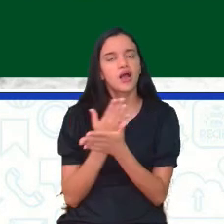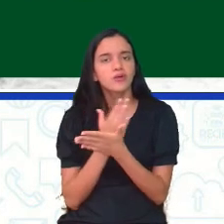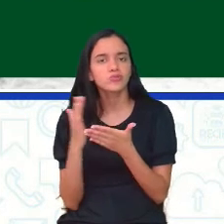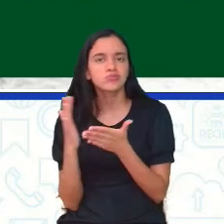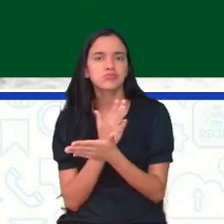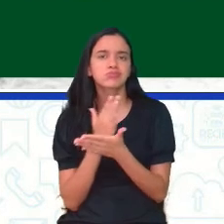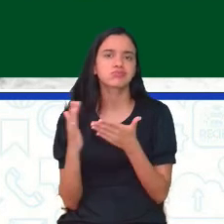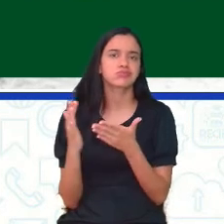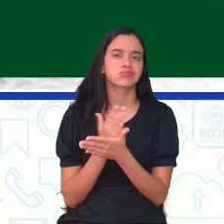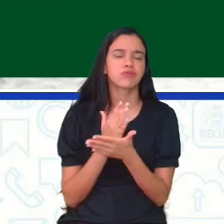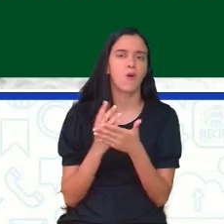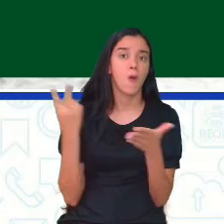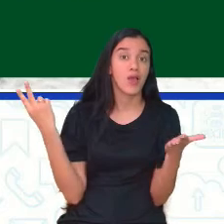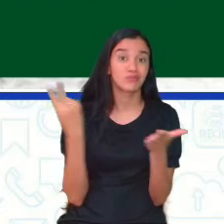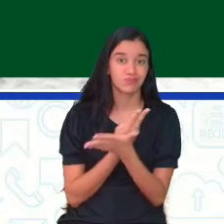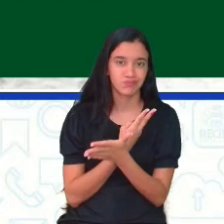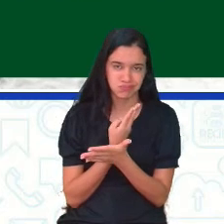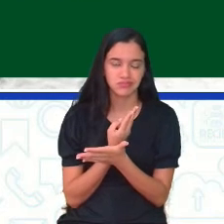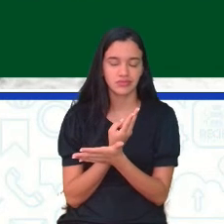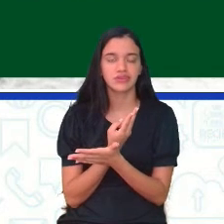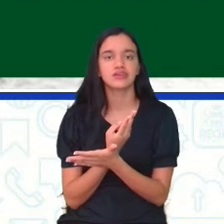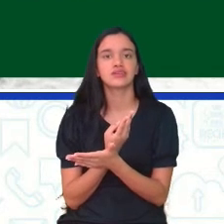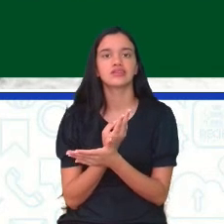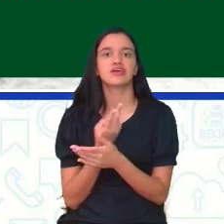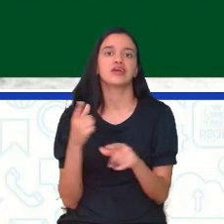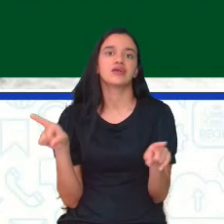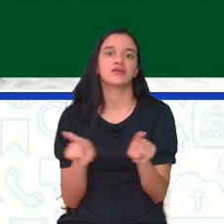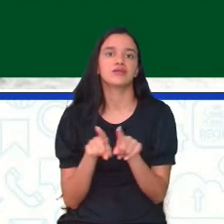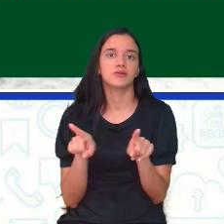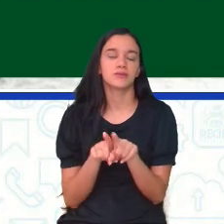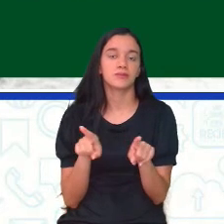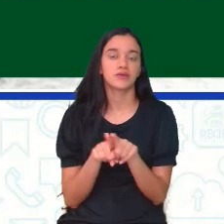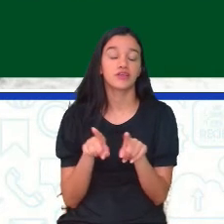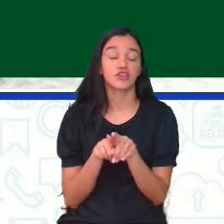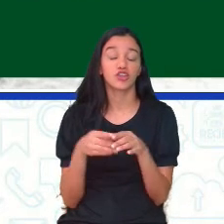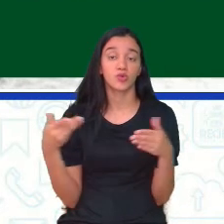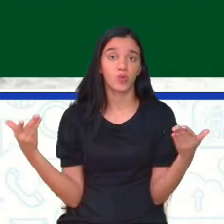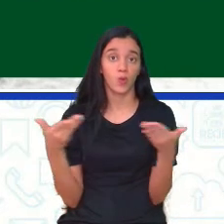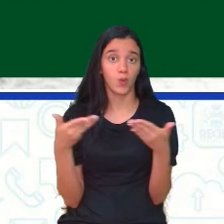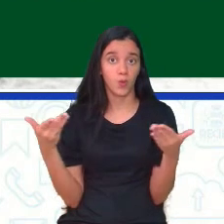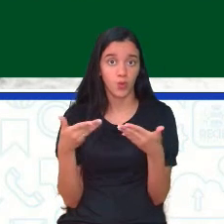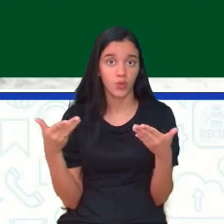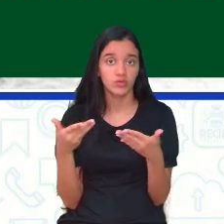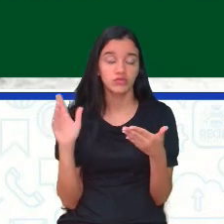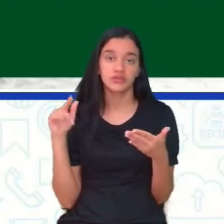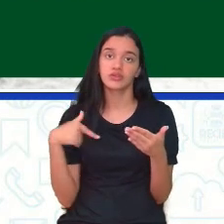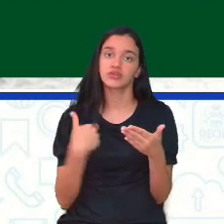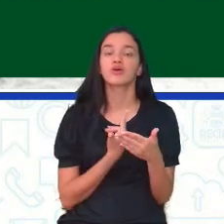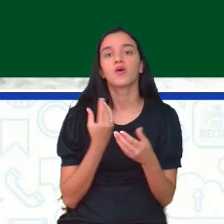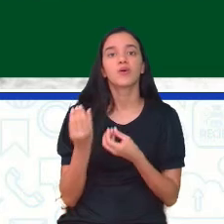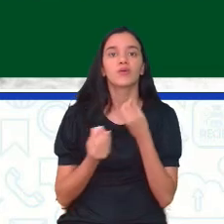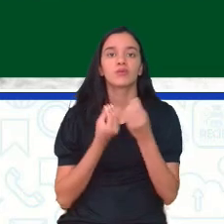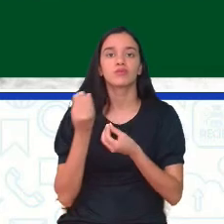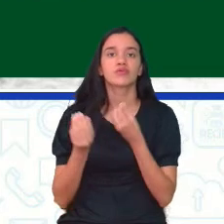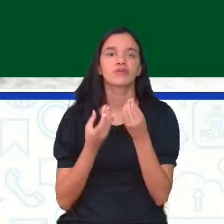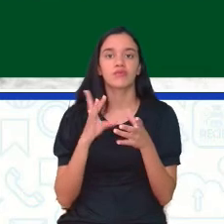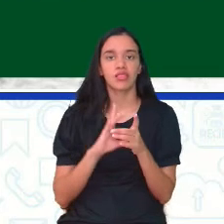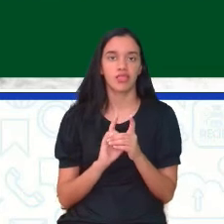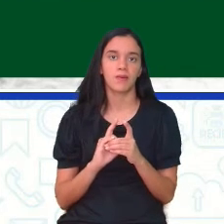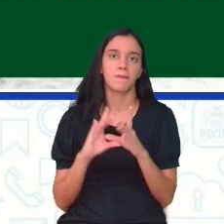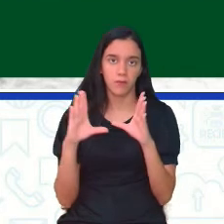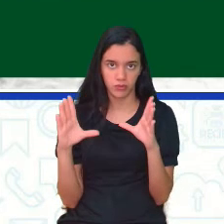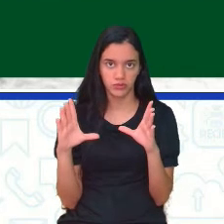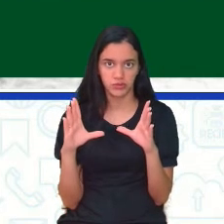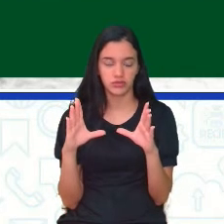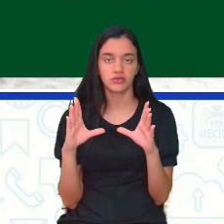algumas atrocidades, né, e alguns atentados àquilo que hoje a gente concebe, né, como democracia,